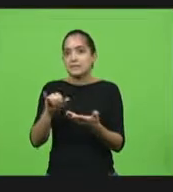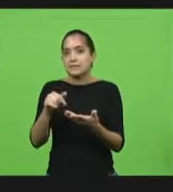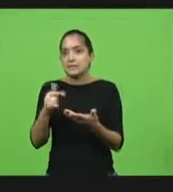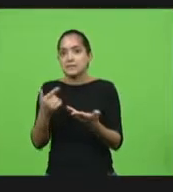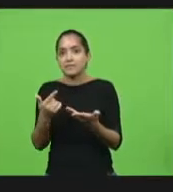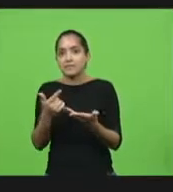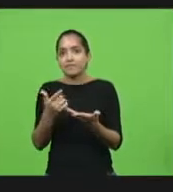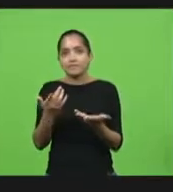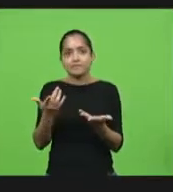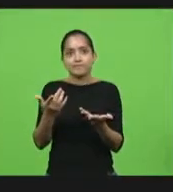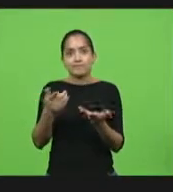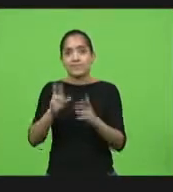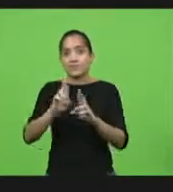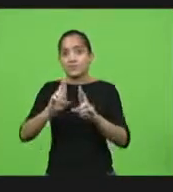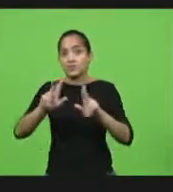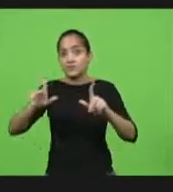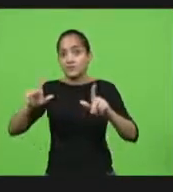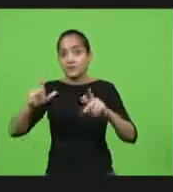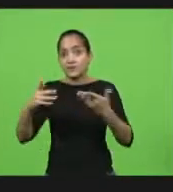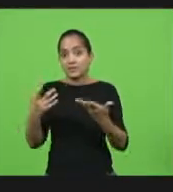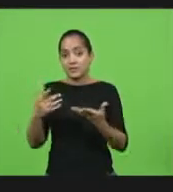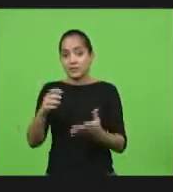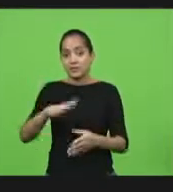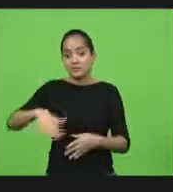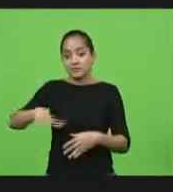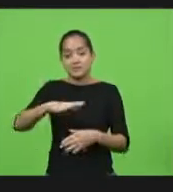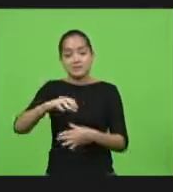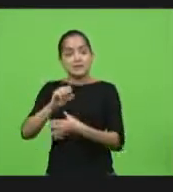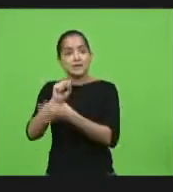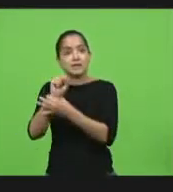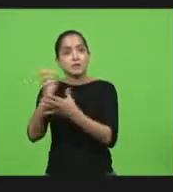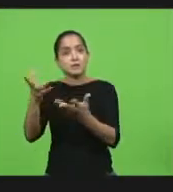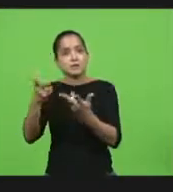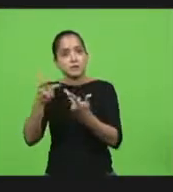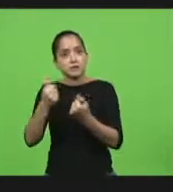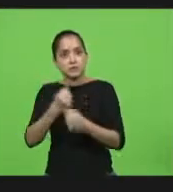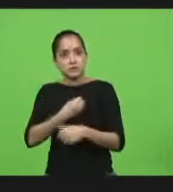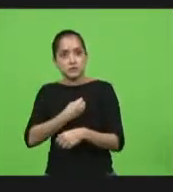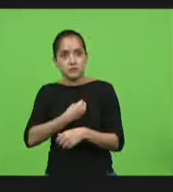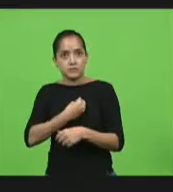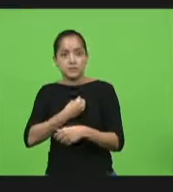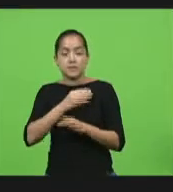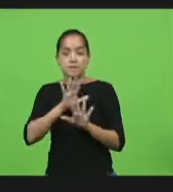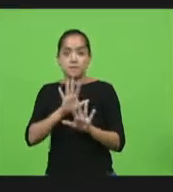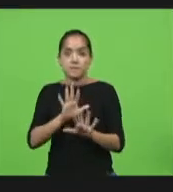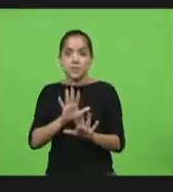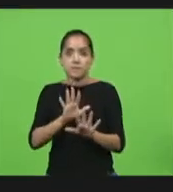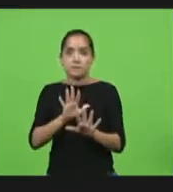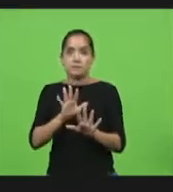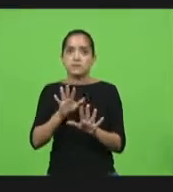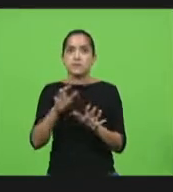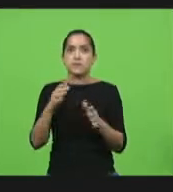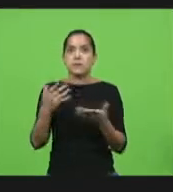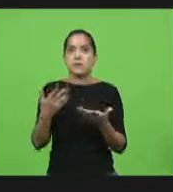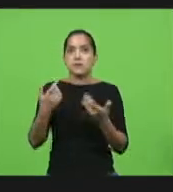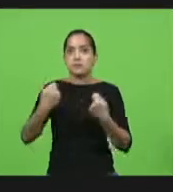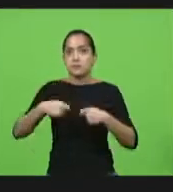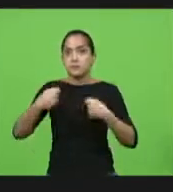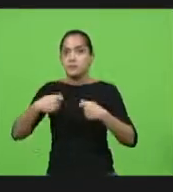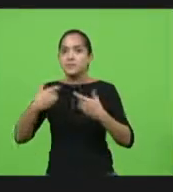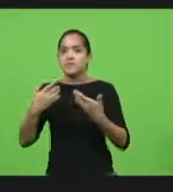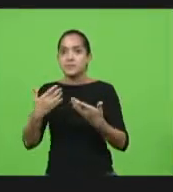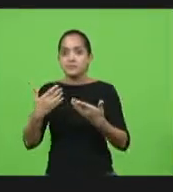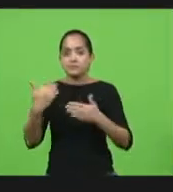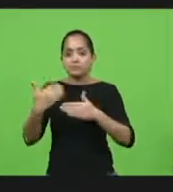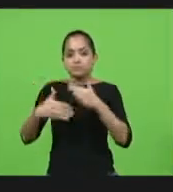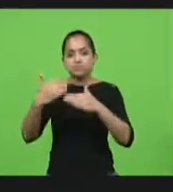condição diferenciada de segurança, de qualidade de vida. Mas, claro que a gente sempre quer que melhore. E a